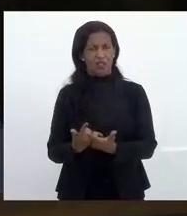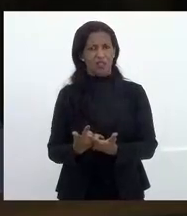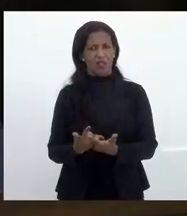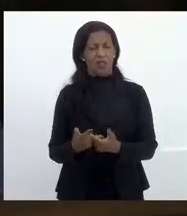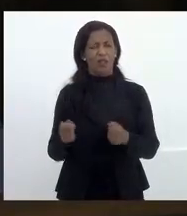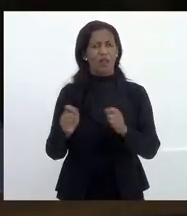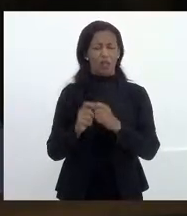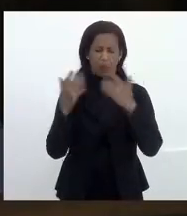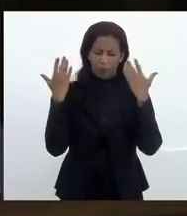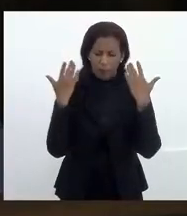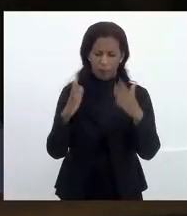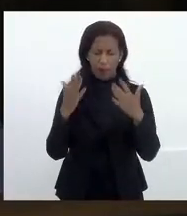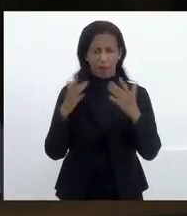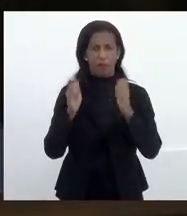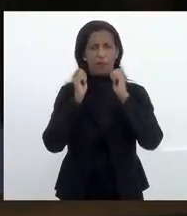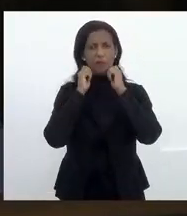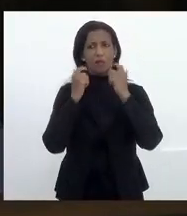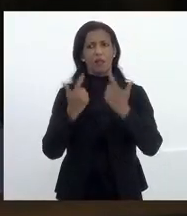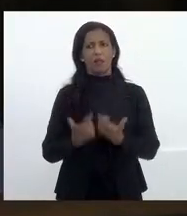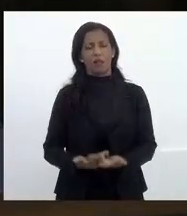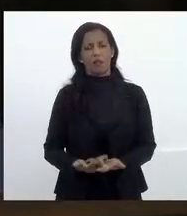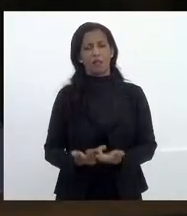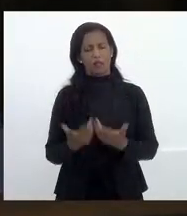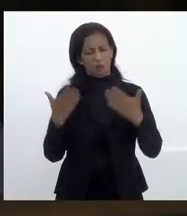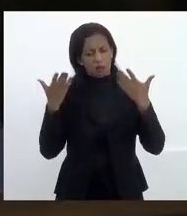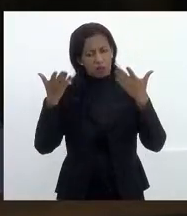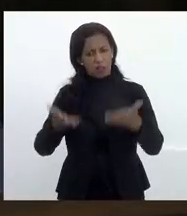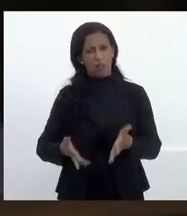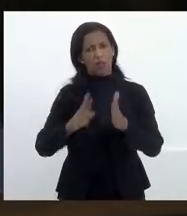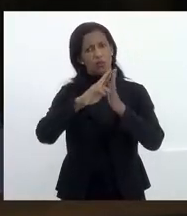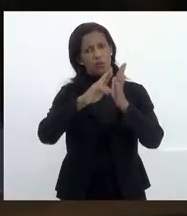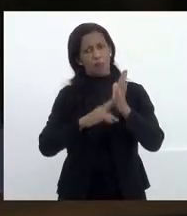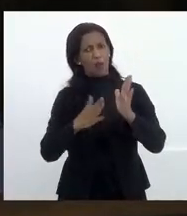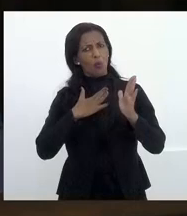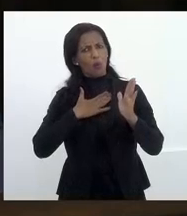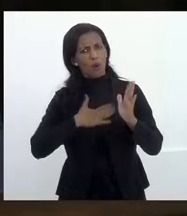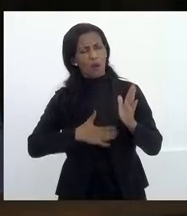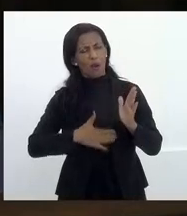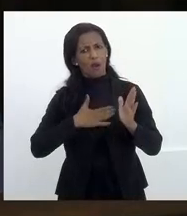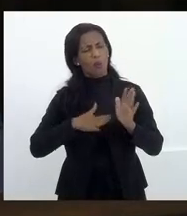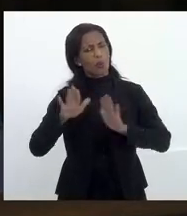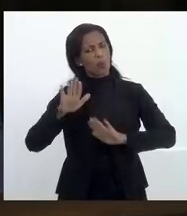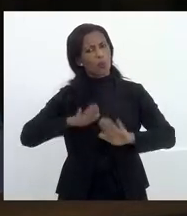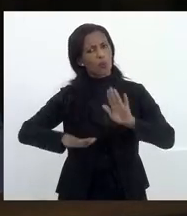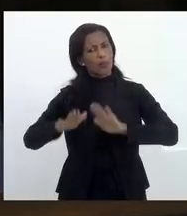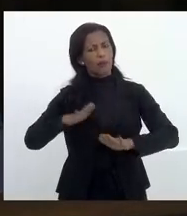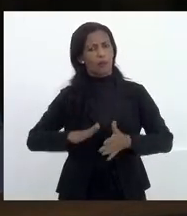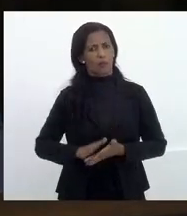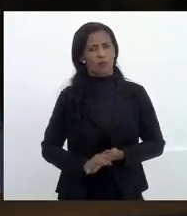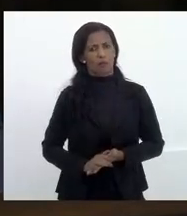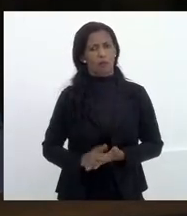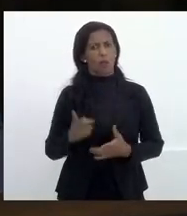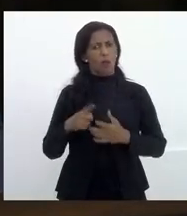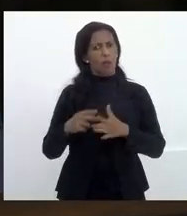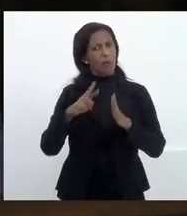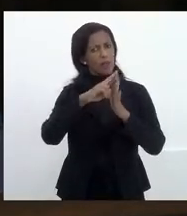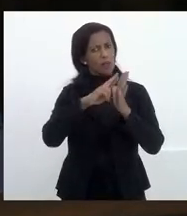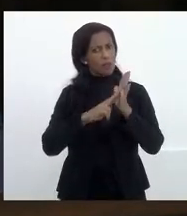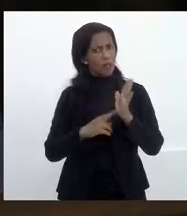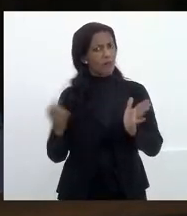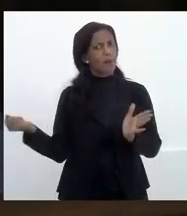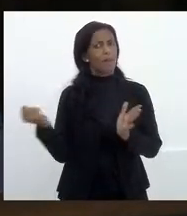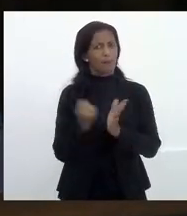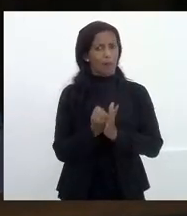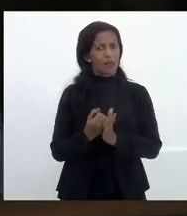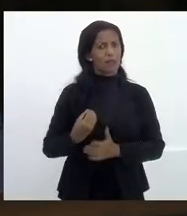fazendo eu parabenizo mais uma vez a leste por isso se debruce sobre as réguas com calma com carinho com cuidado porque essas são regras que